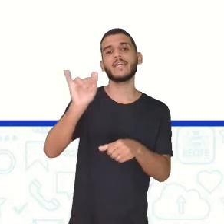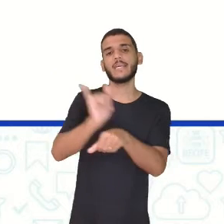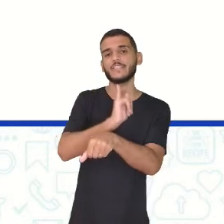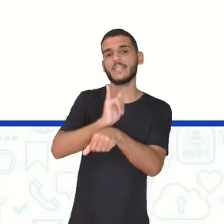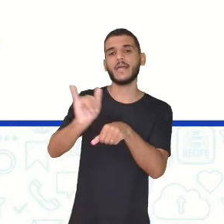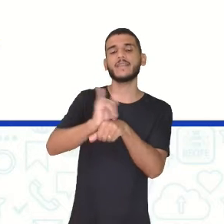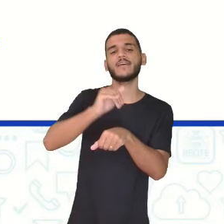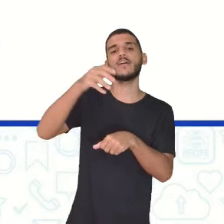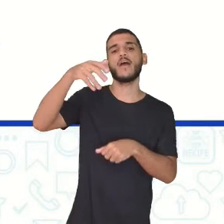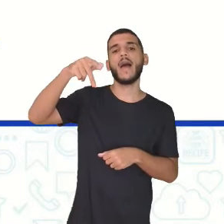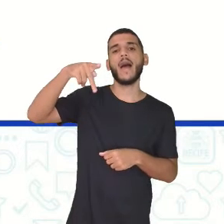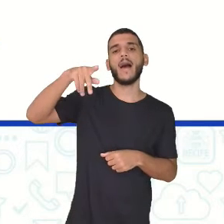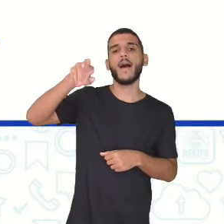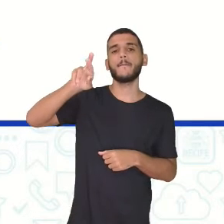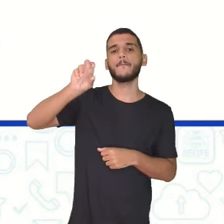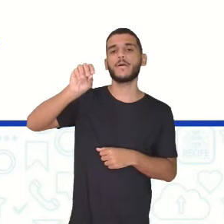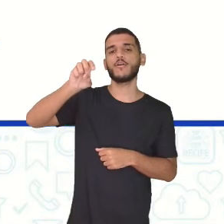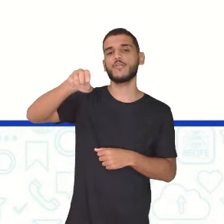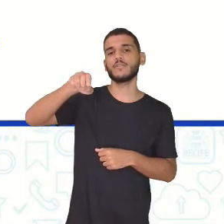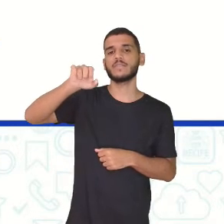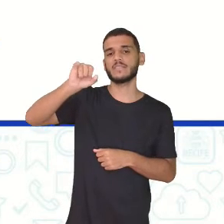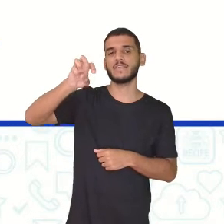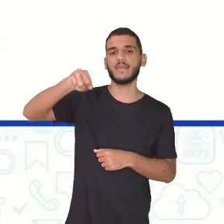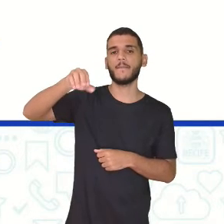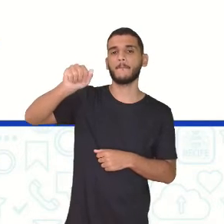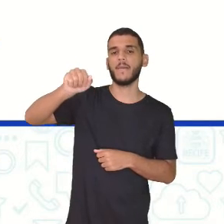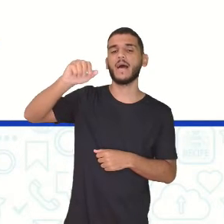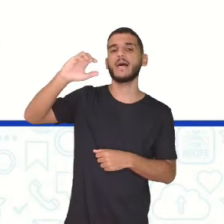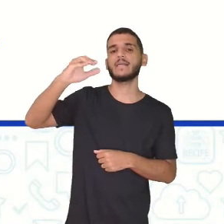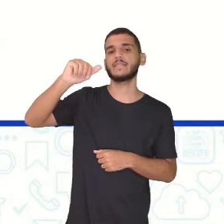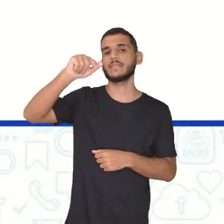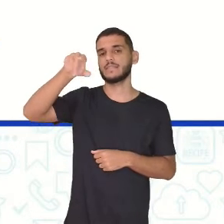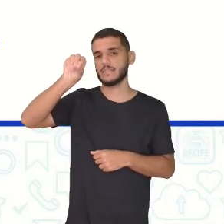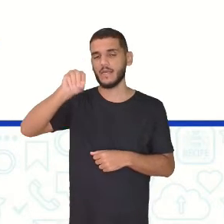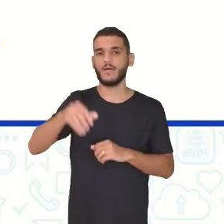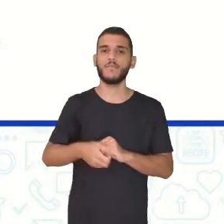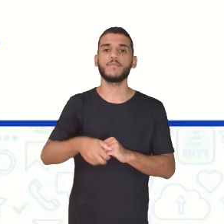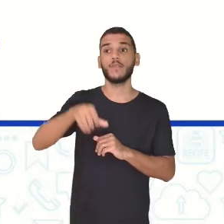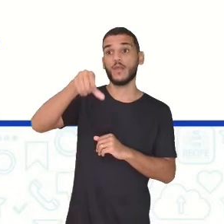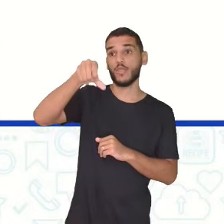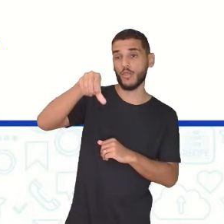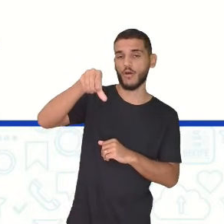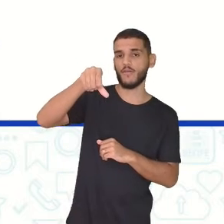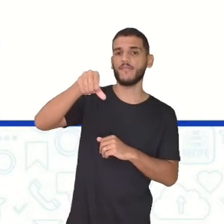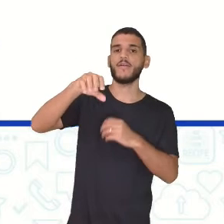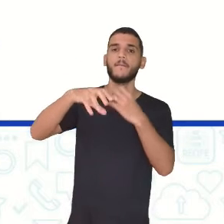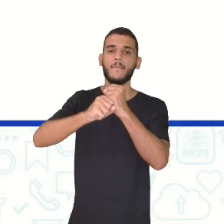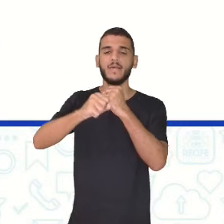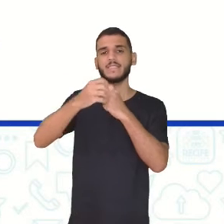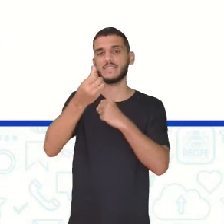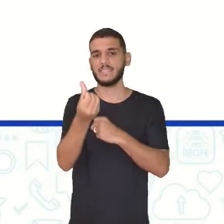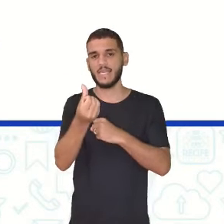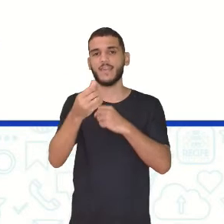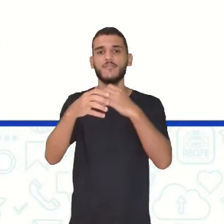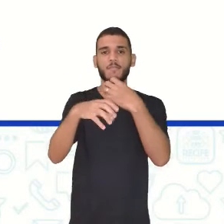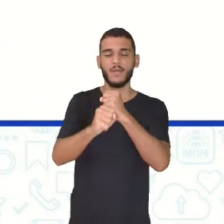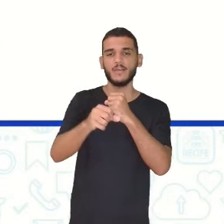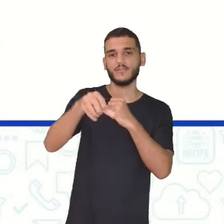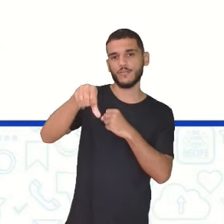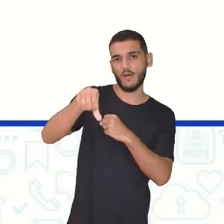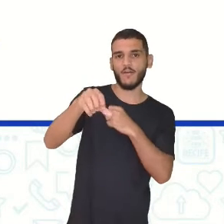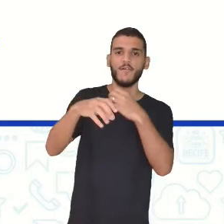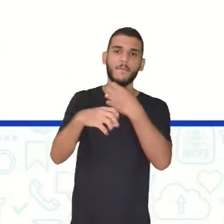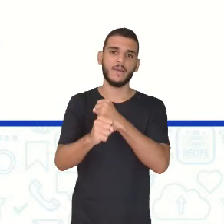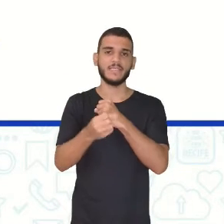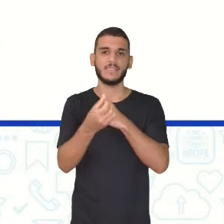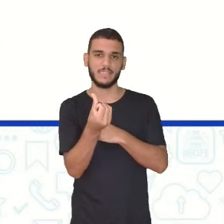números, tá? E agora é só eu efetuar a soma. 9 mais 6 mais 9 mais 6, certo? Então, efetuando